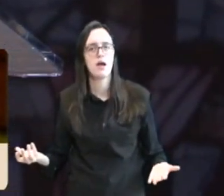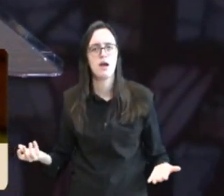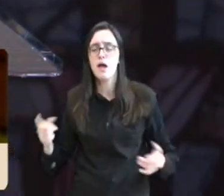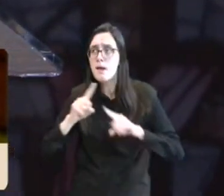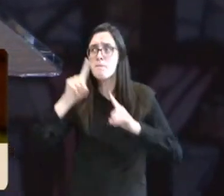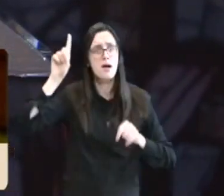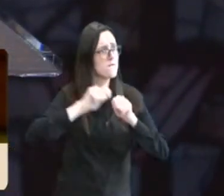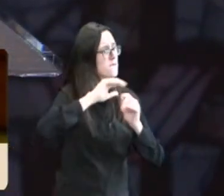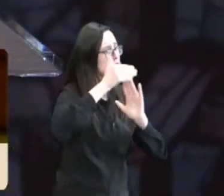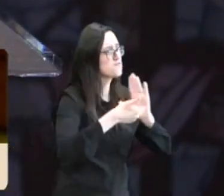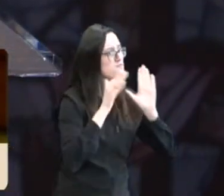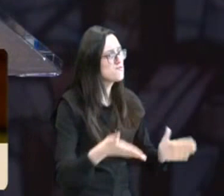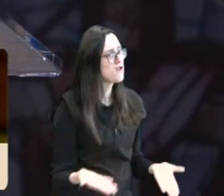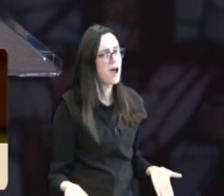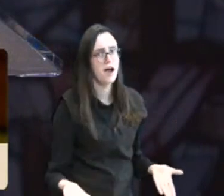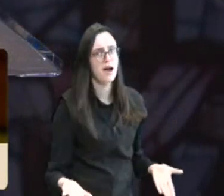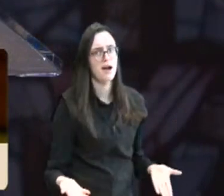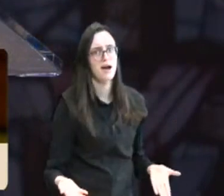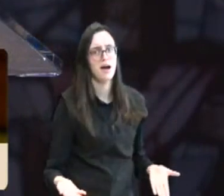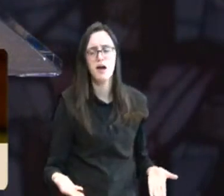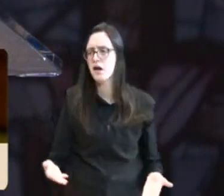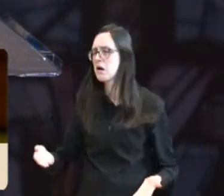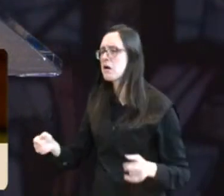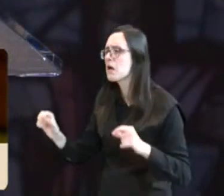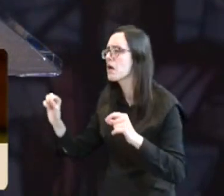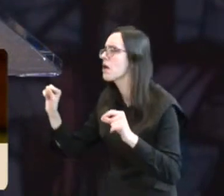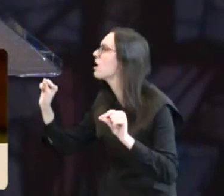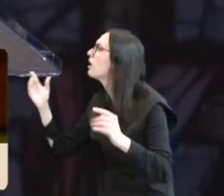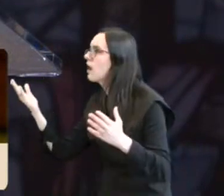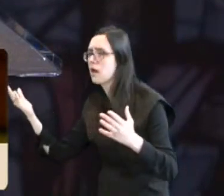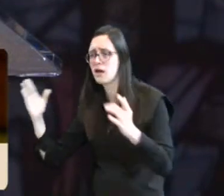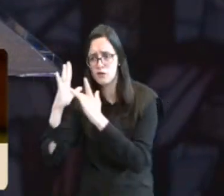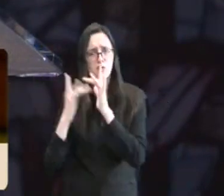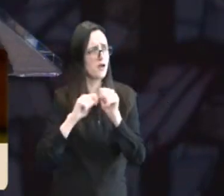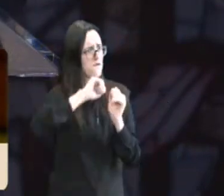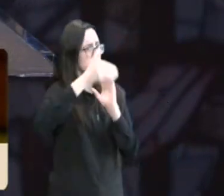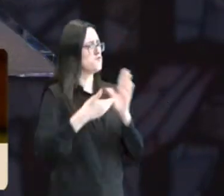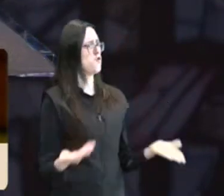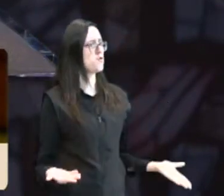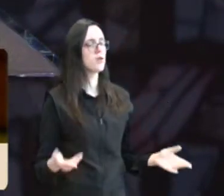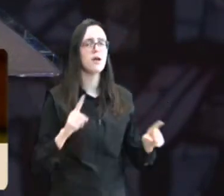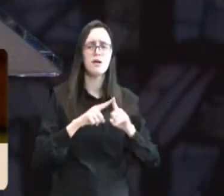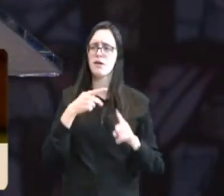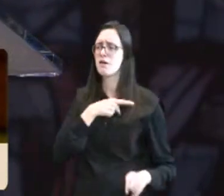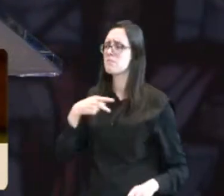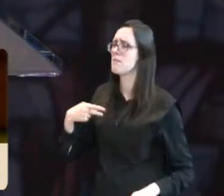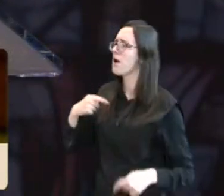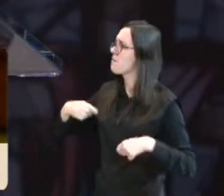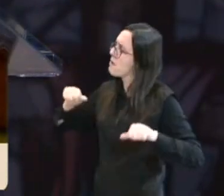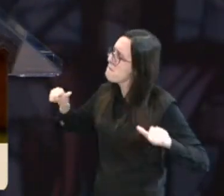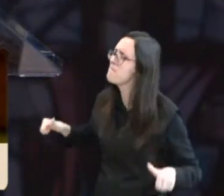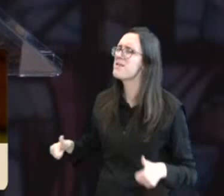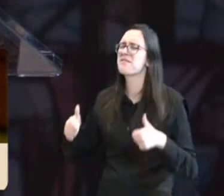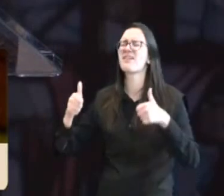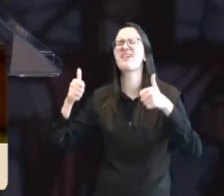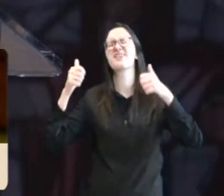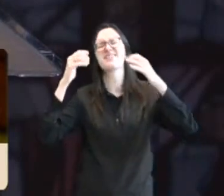tudo. Ele quem? Eu falei: Jesus fez tudo. E sim, pastor, mas eu tenho que melhorar. Eu falei: